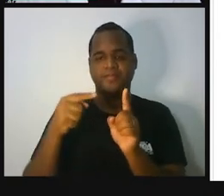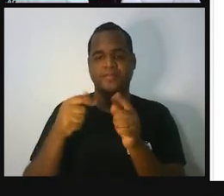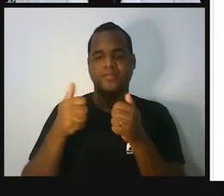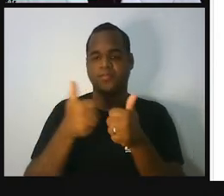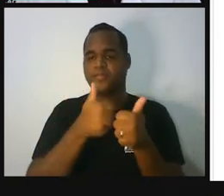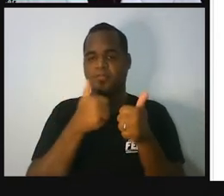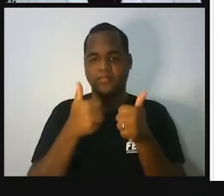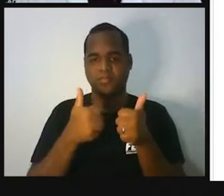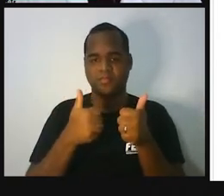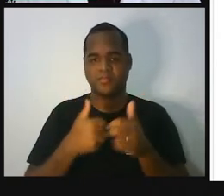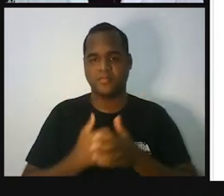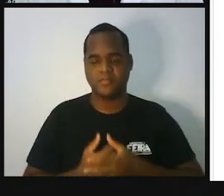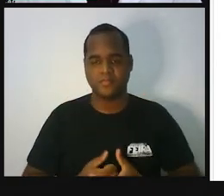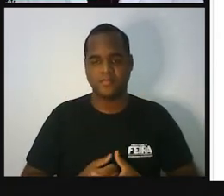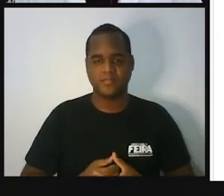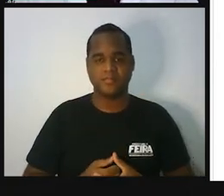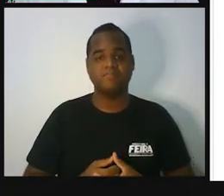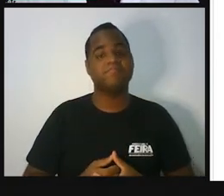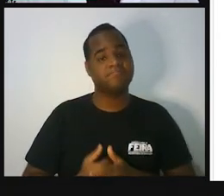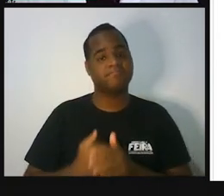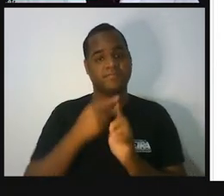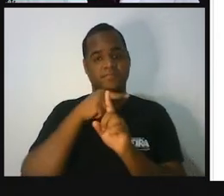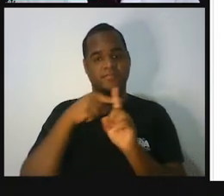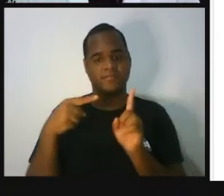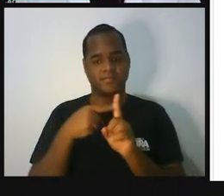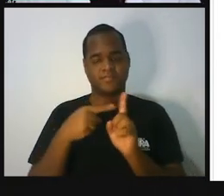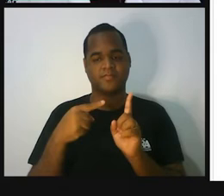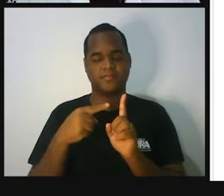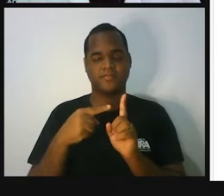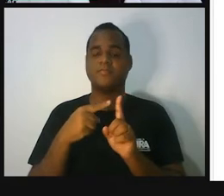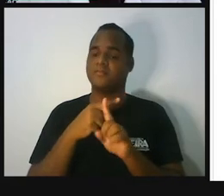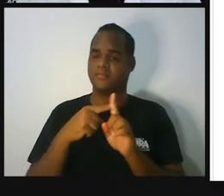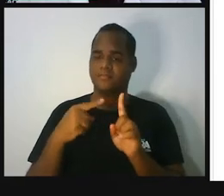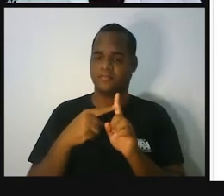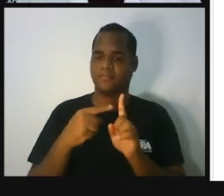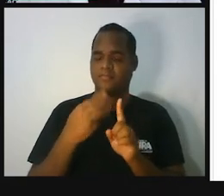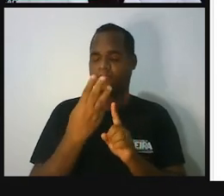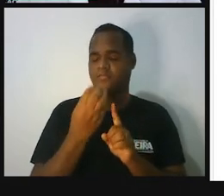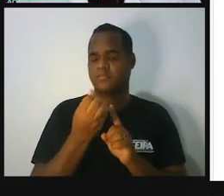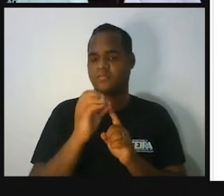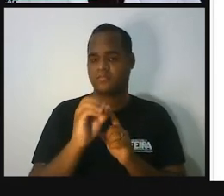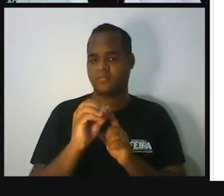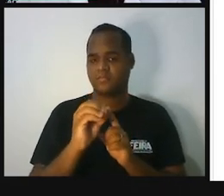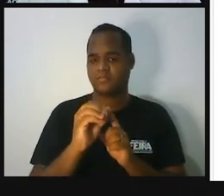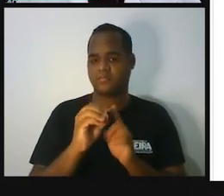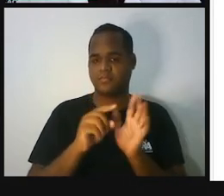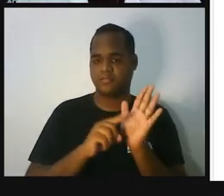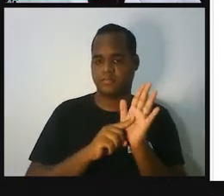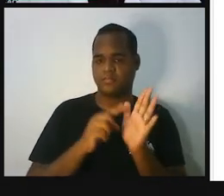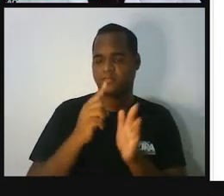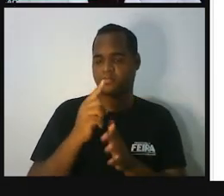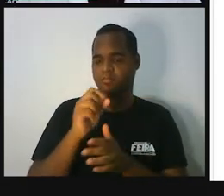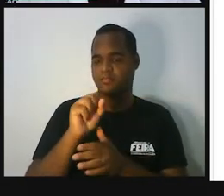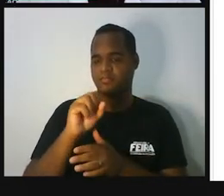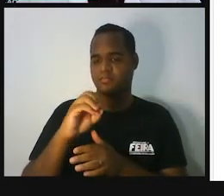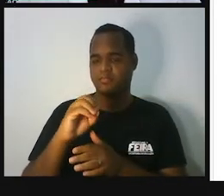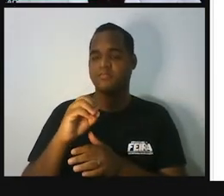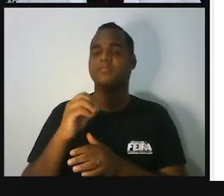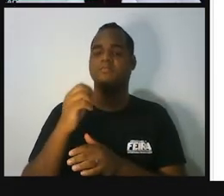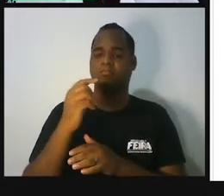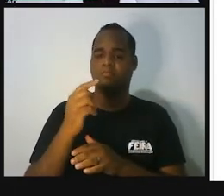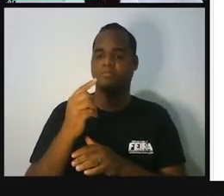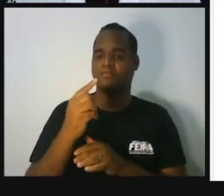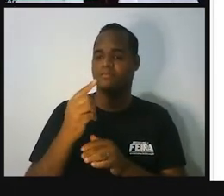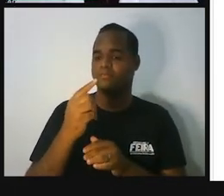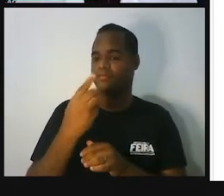né meia volta então metade de 360/180 é só você fazer